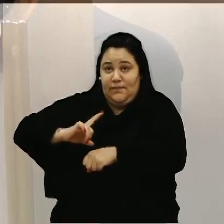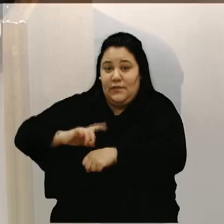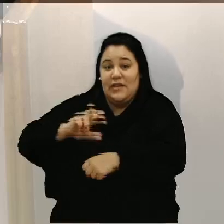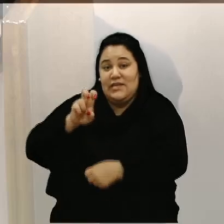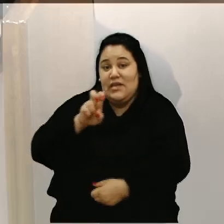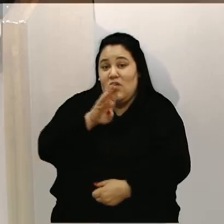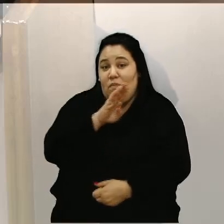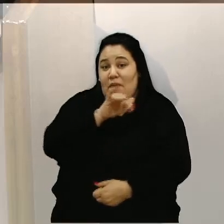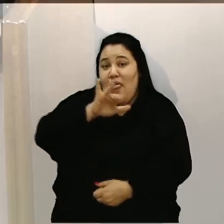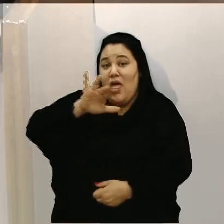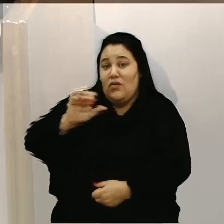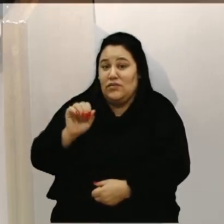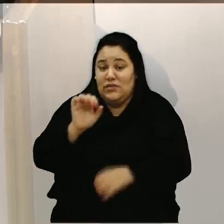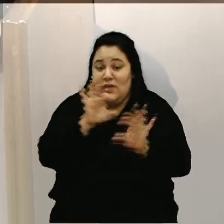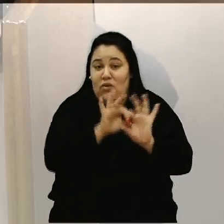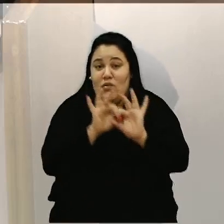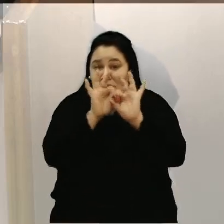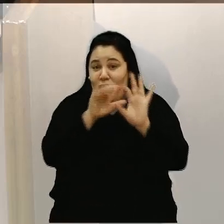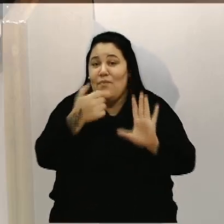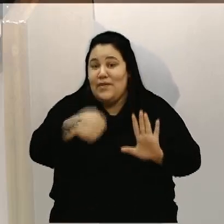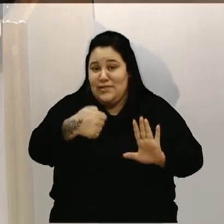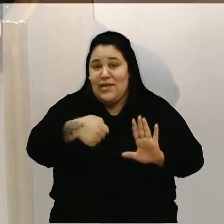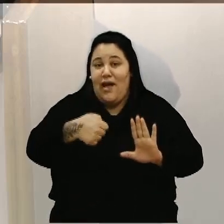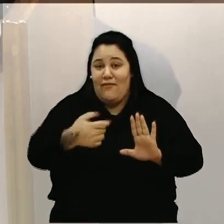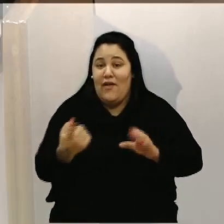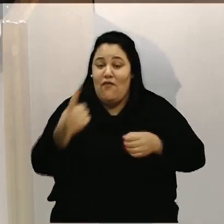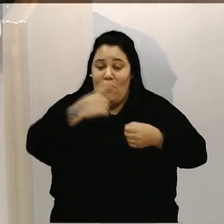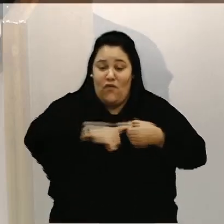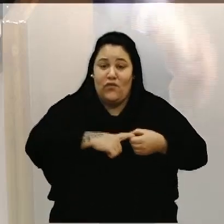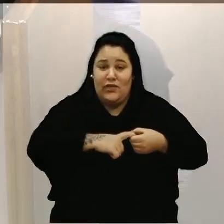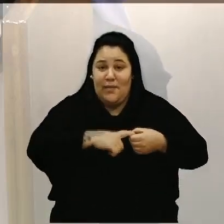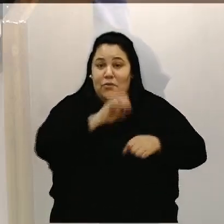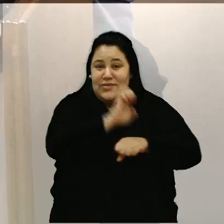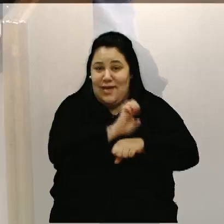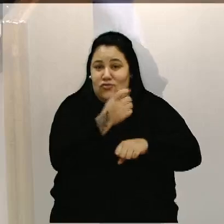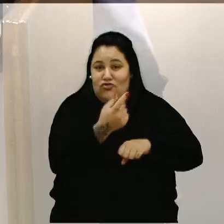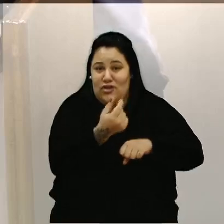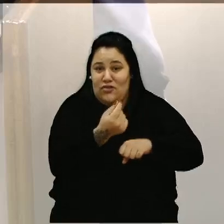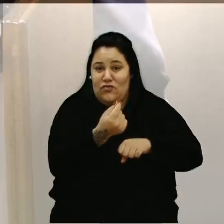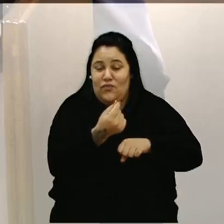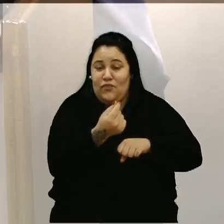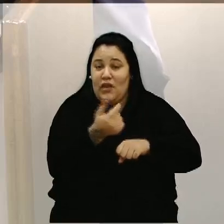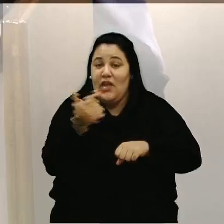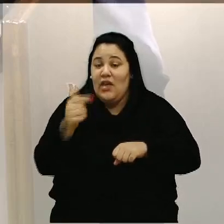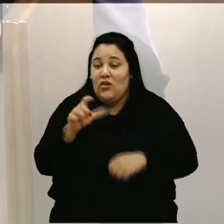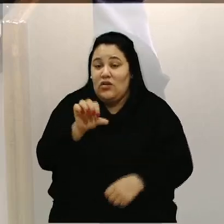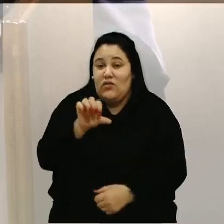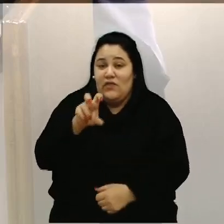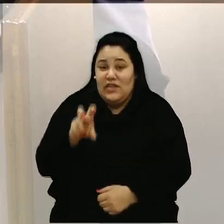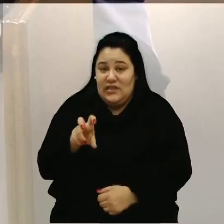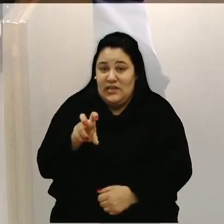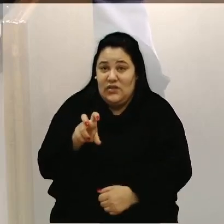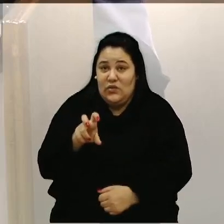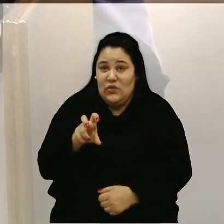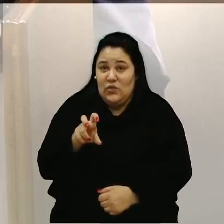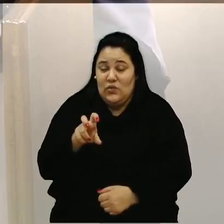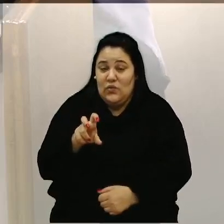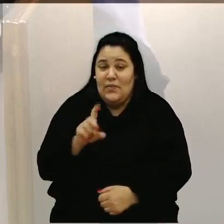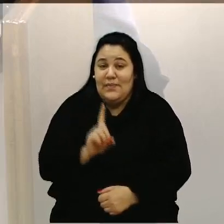bilhões, que a União deveria devolver ao Estado, e a outra de 95 para 15